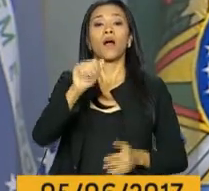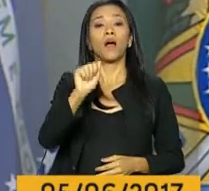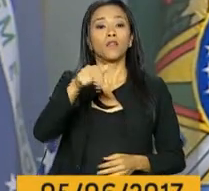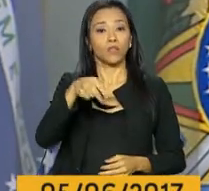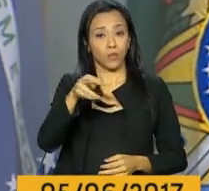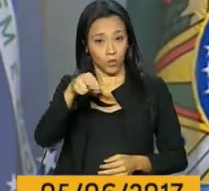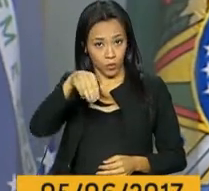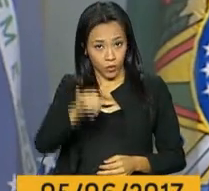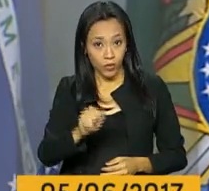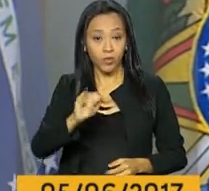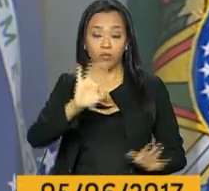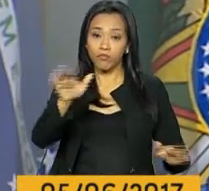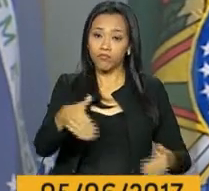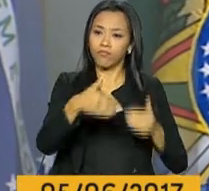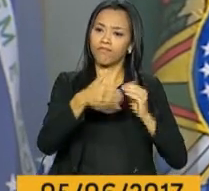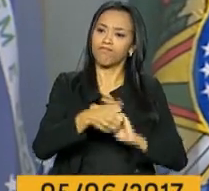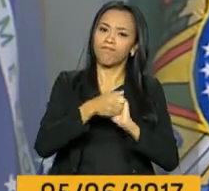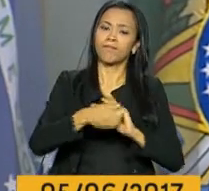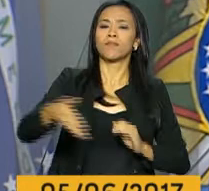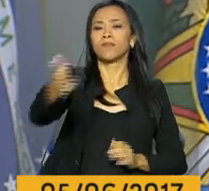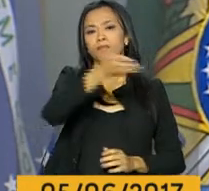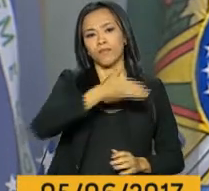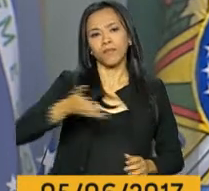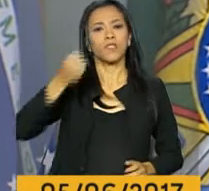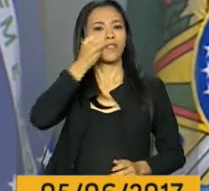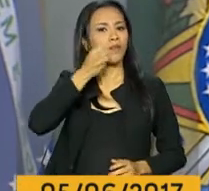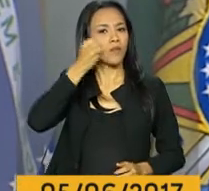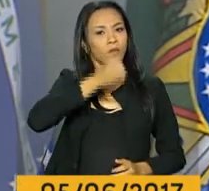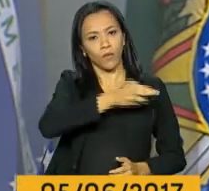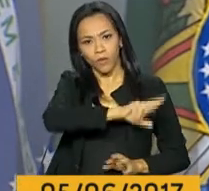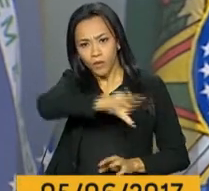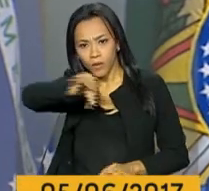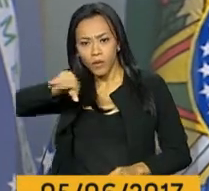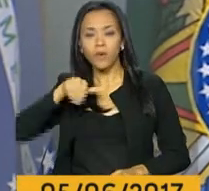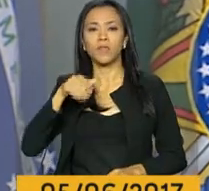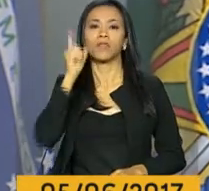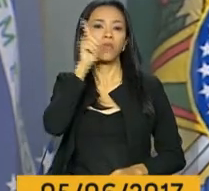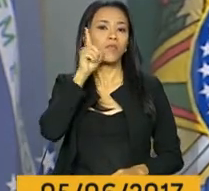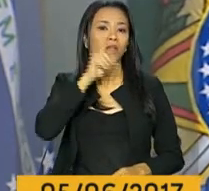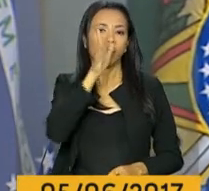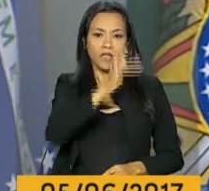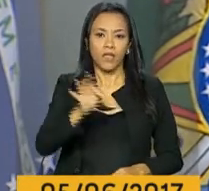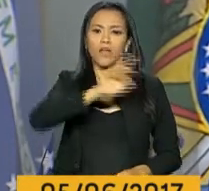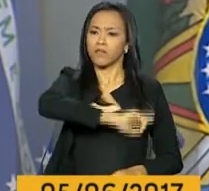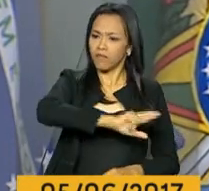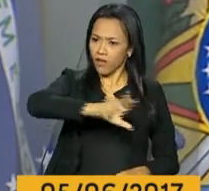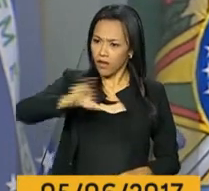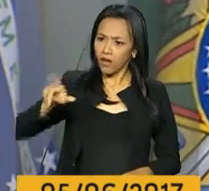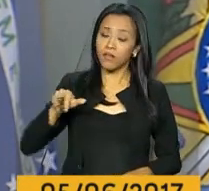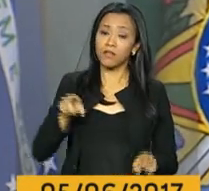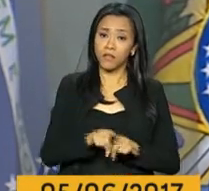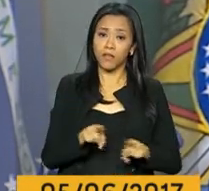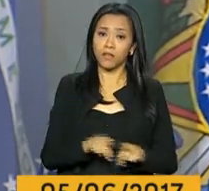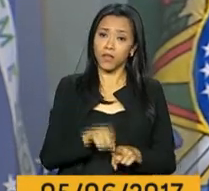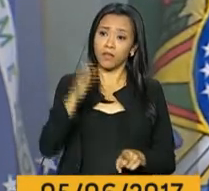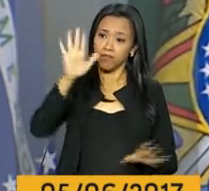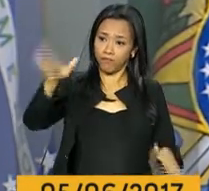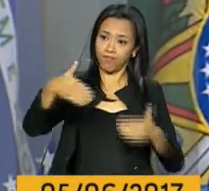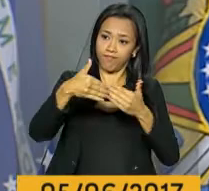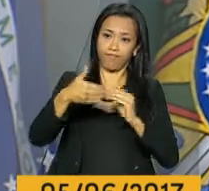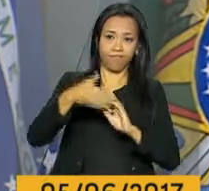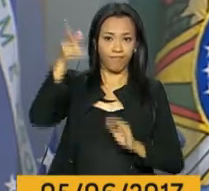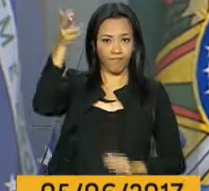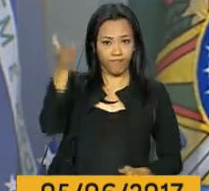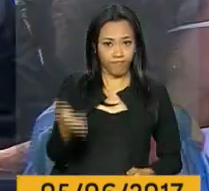os senadores e os deputados federais e os do meio ambiente é